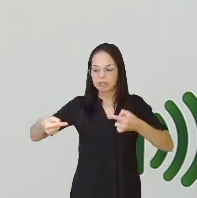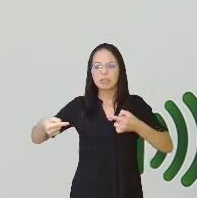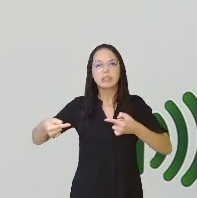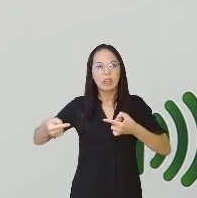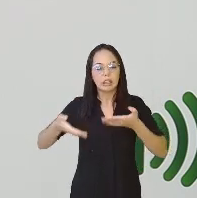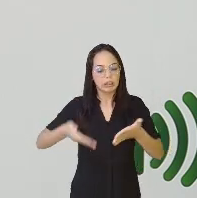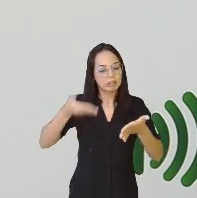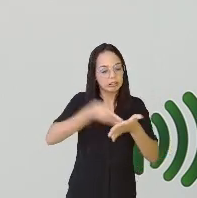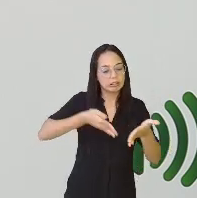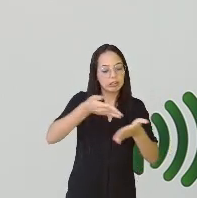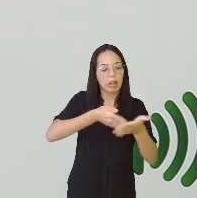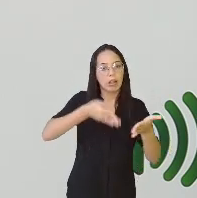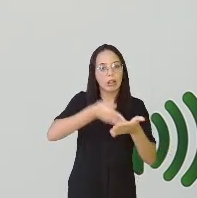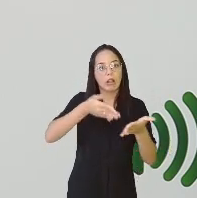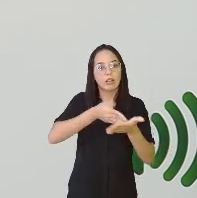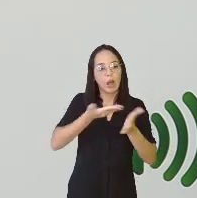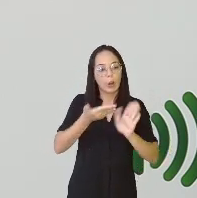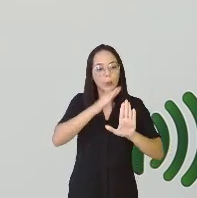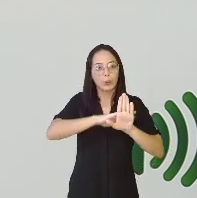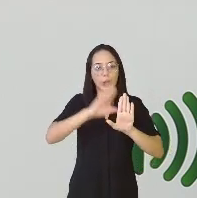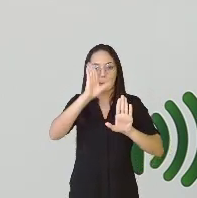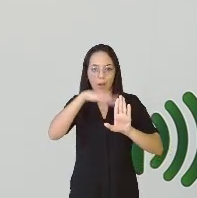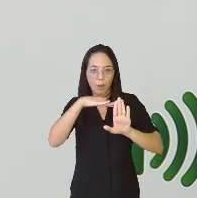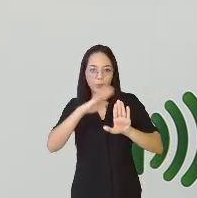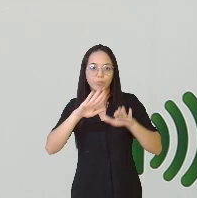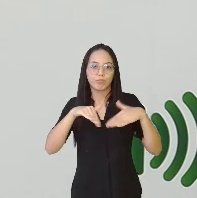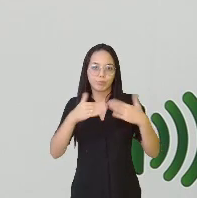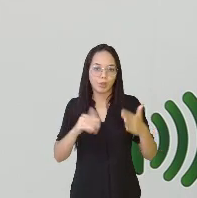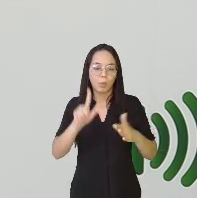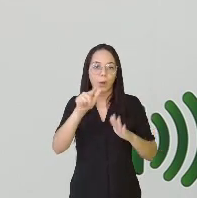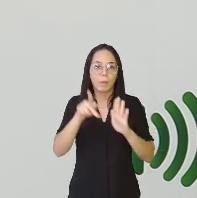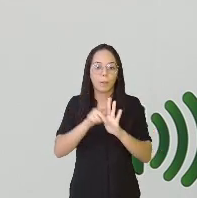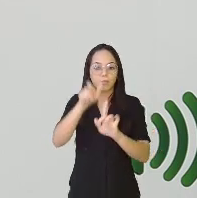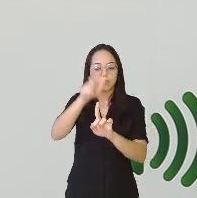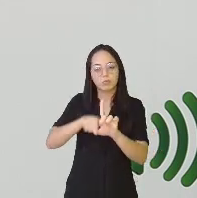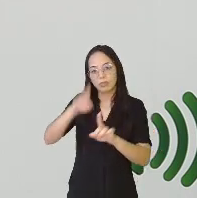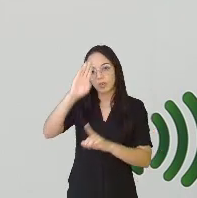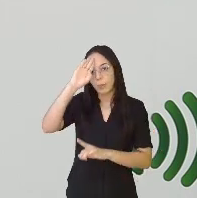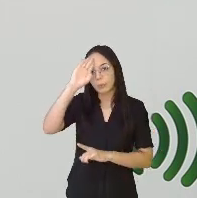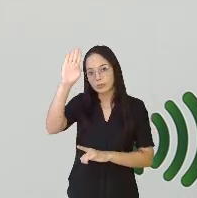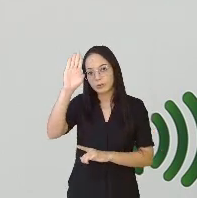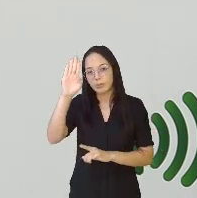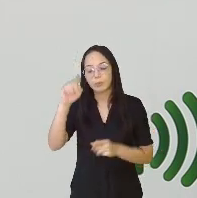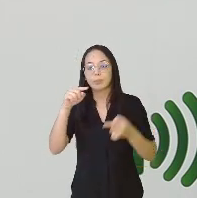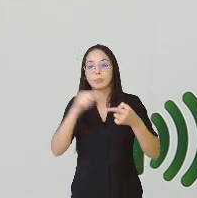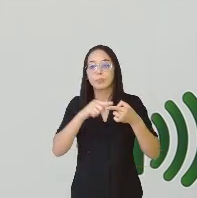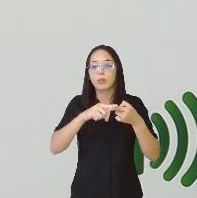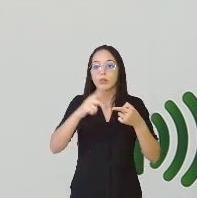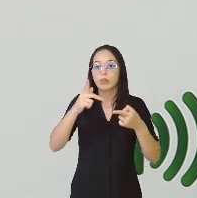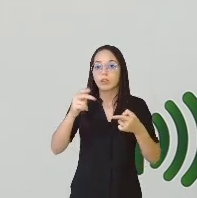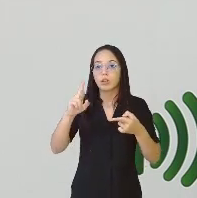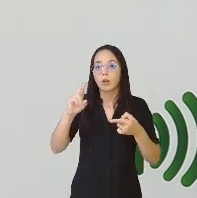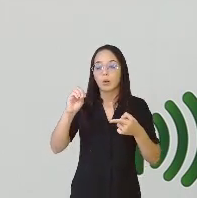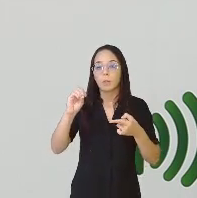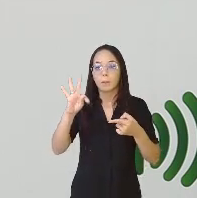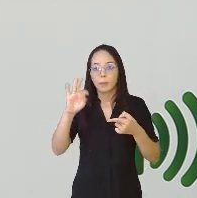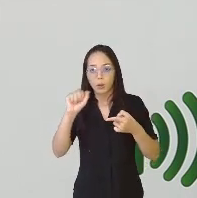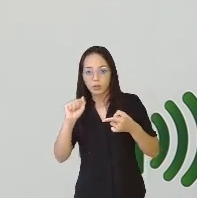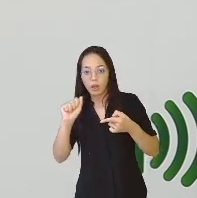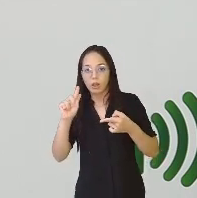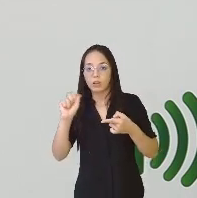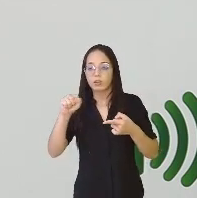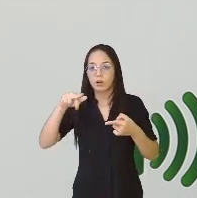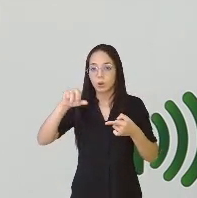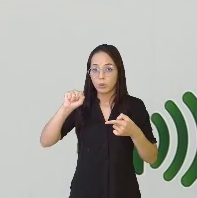que o protagonista consiga seus objetivos. Esses são as personagens principais, protagonistas e antagonistas.